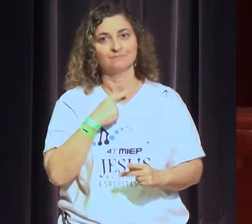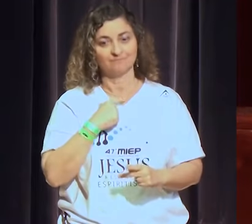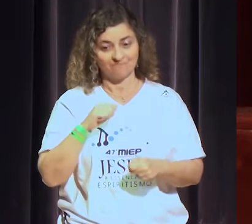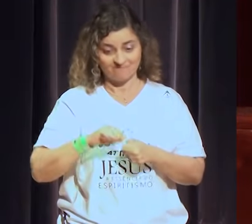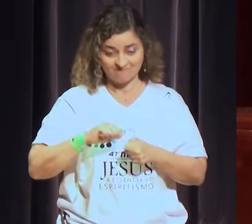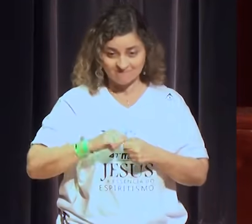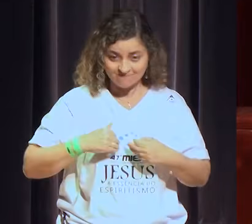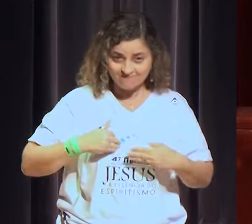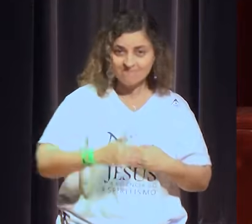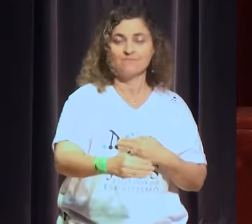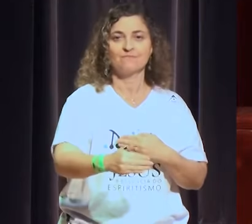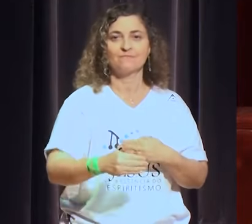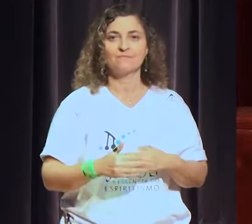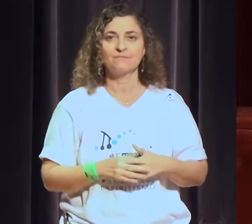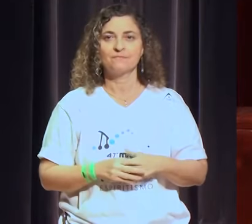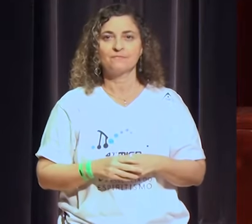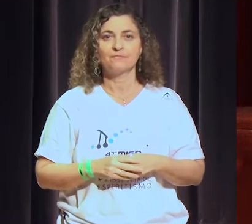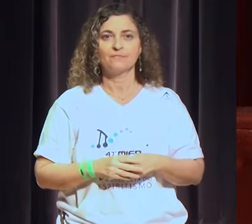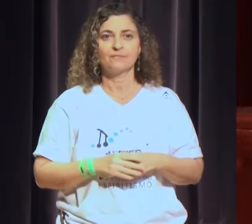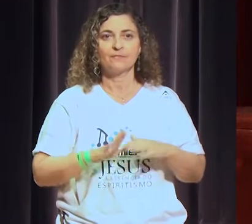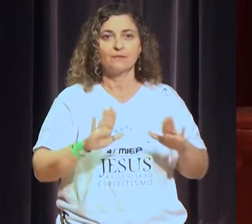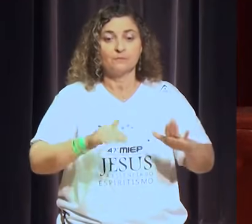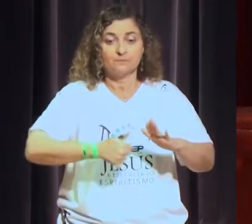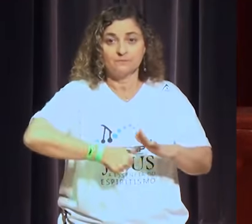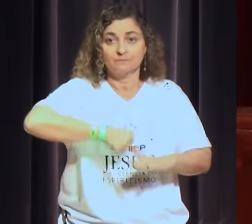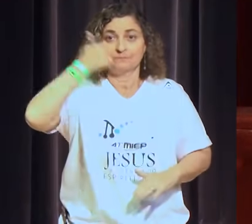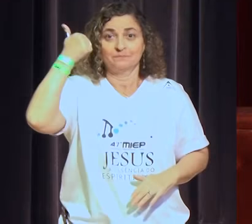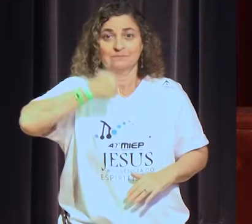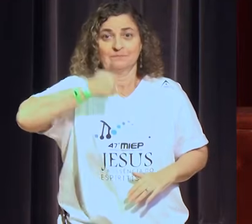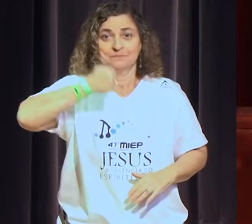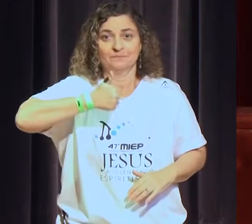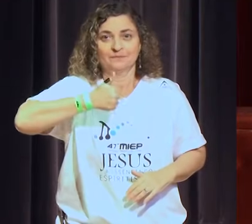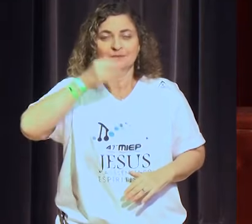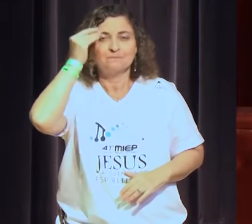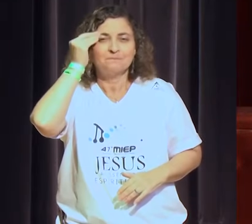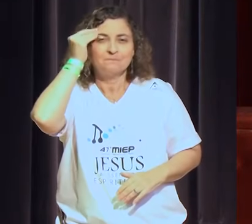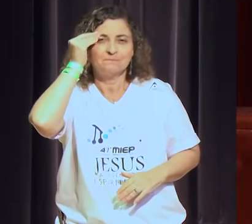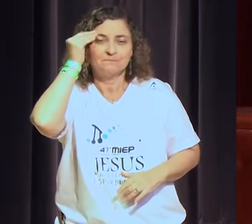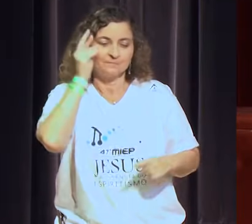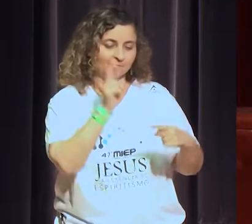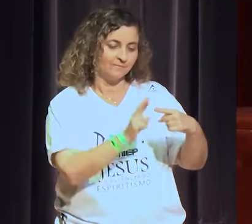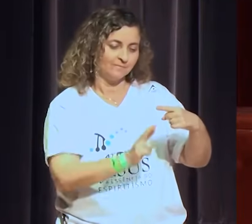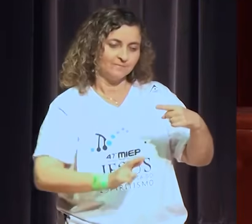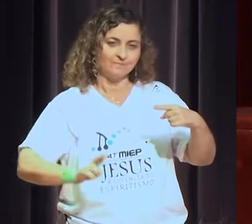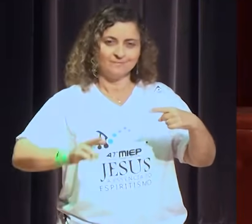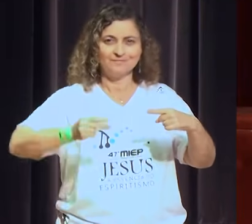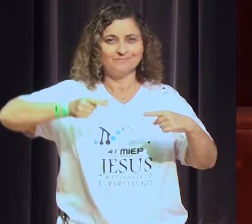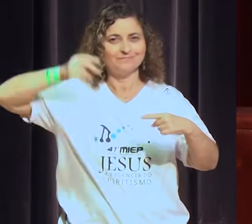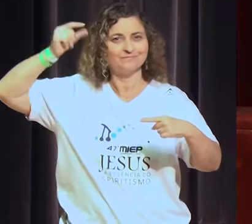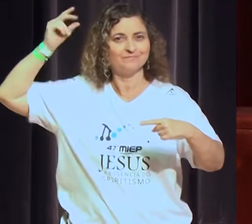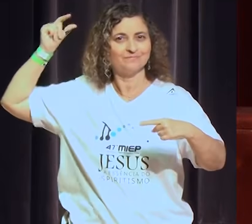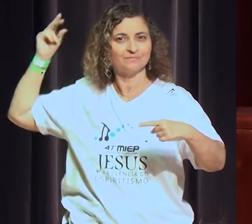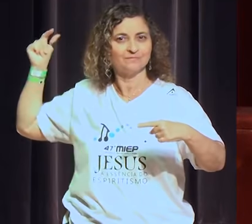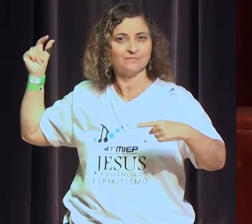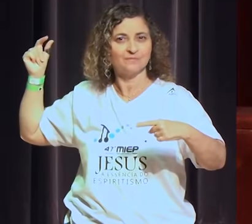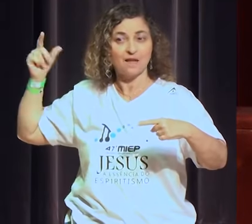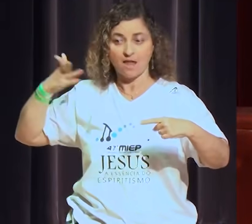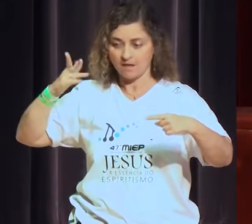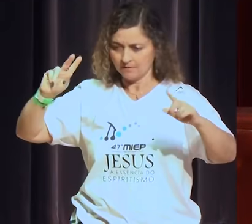Então, eu queria... A primeira experiência religiosa é a experiência que desafia os